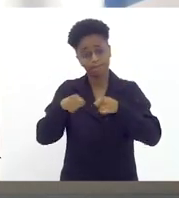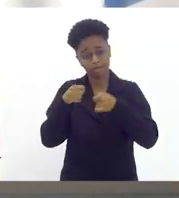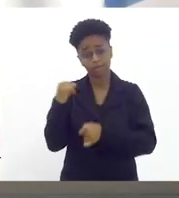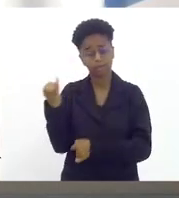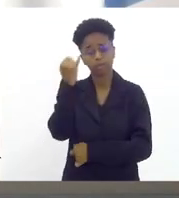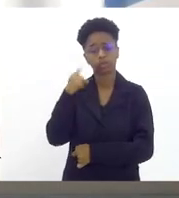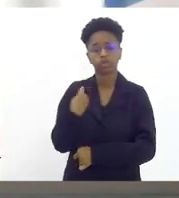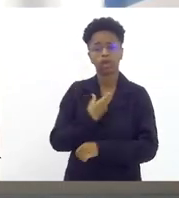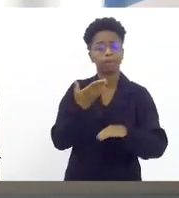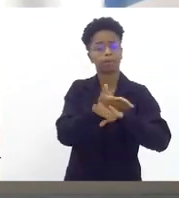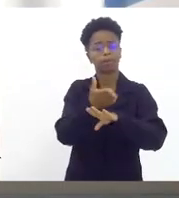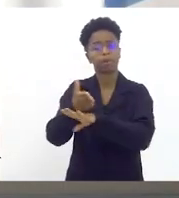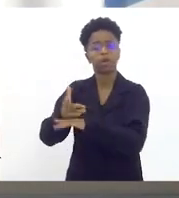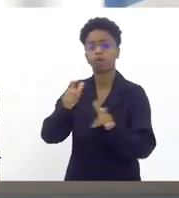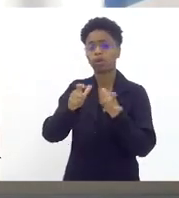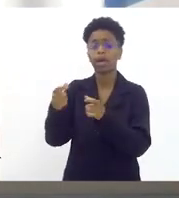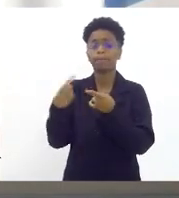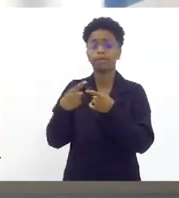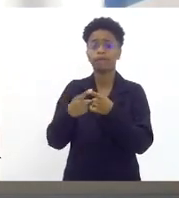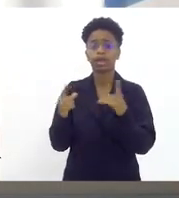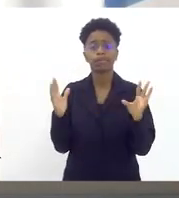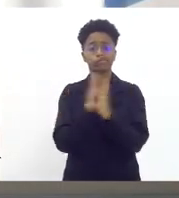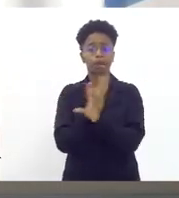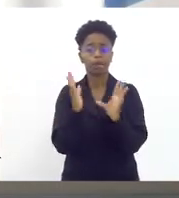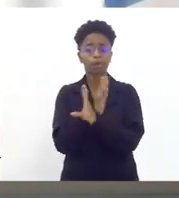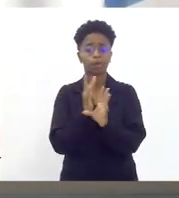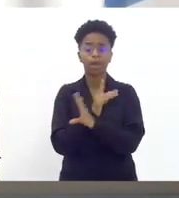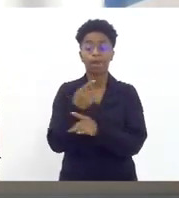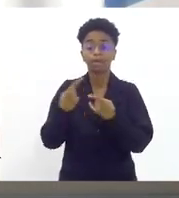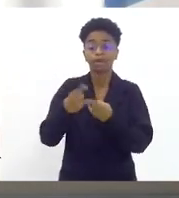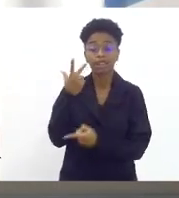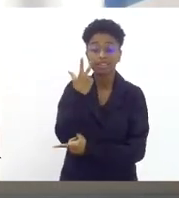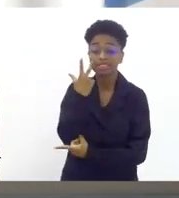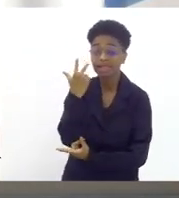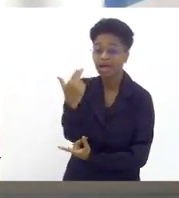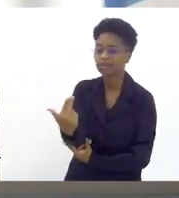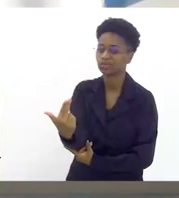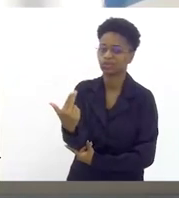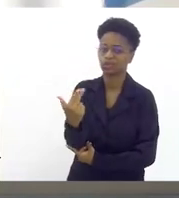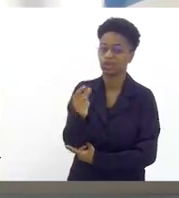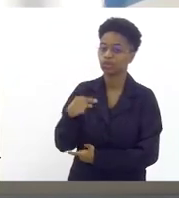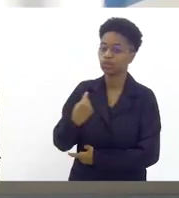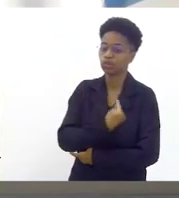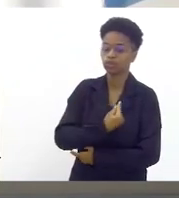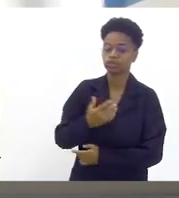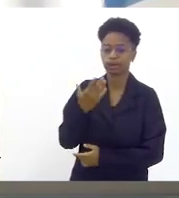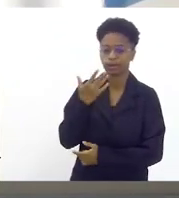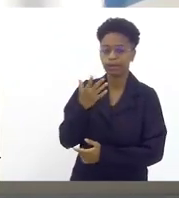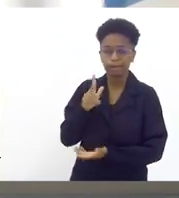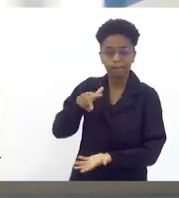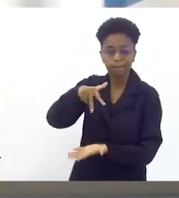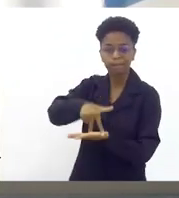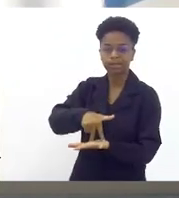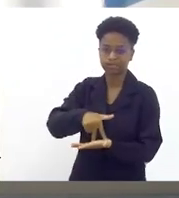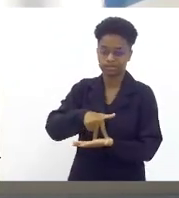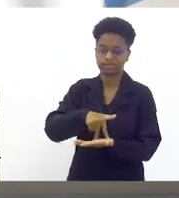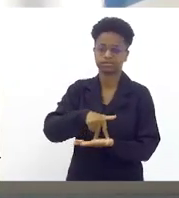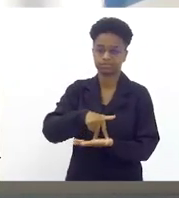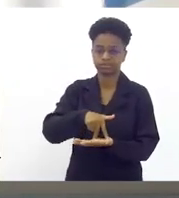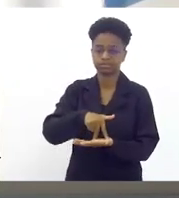que são espaços do trânsito citadino, são os espaços que naturalizam a nossa presença e